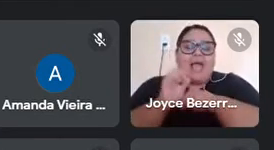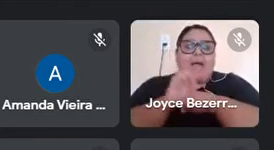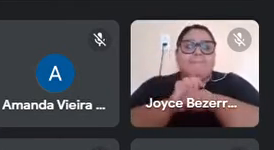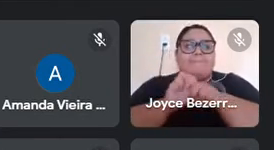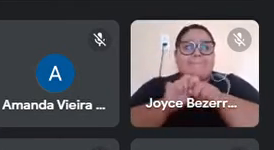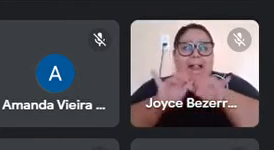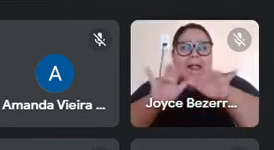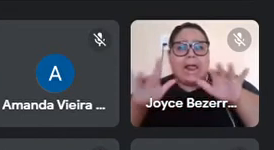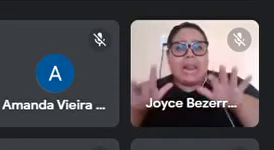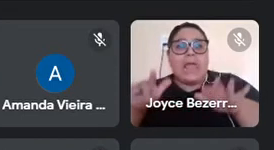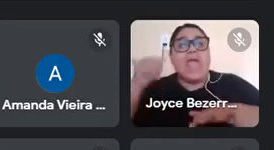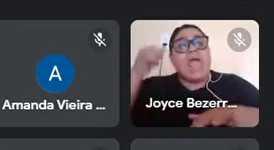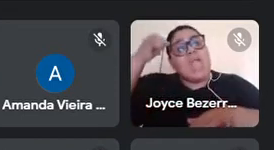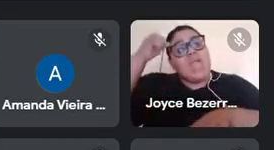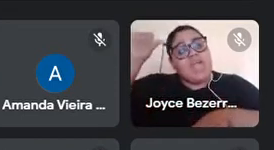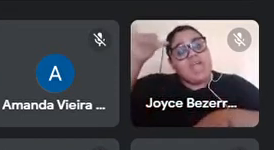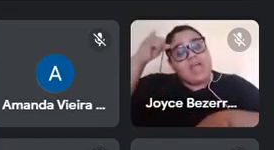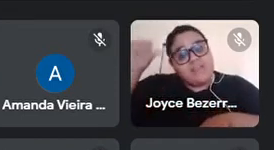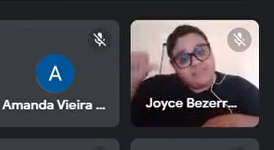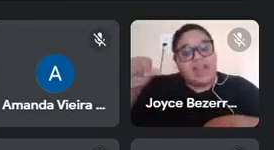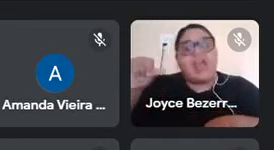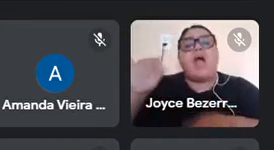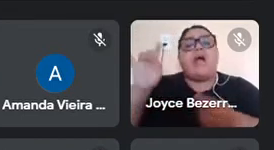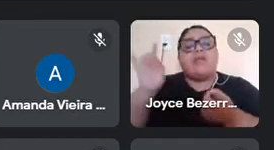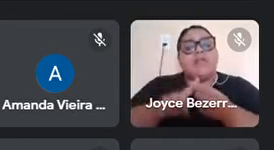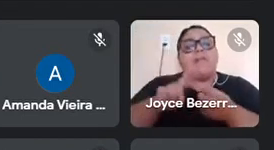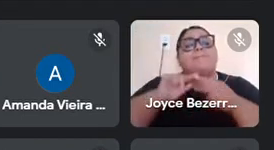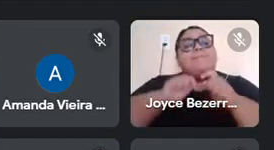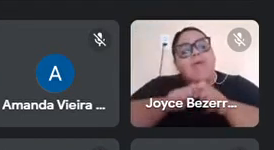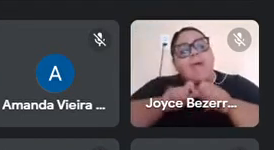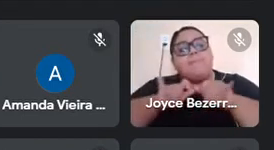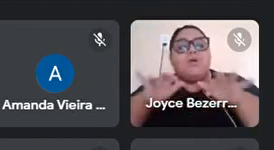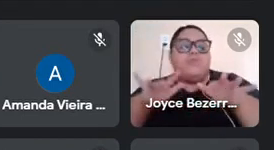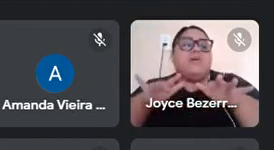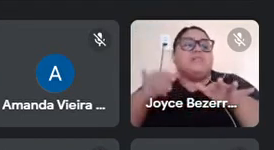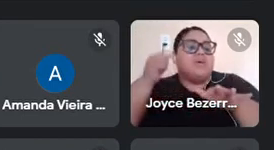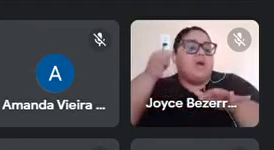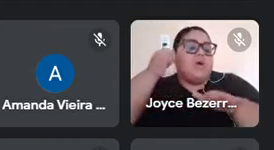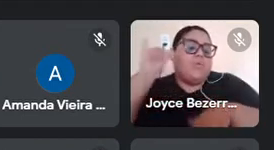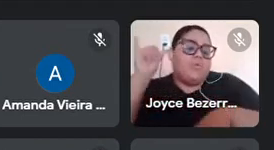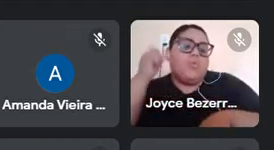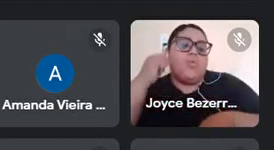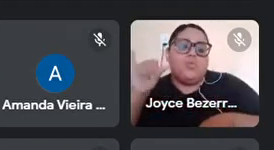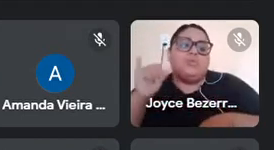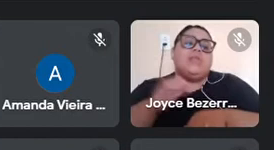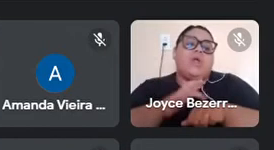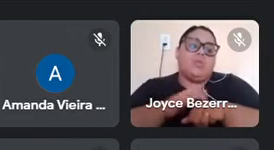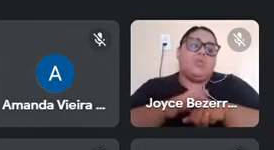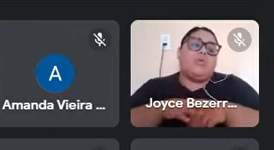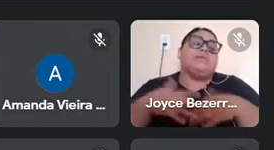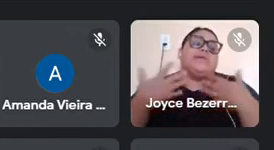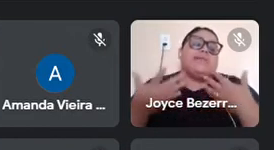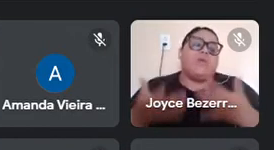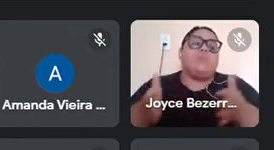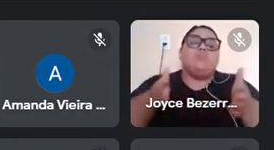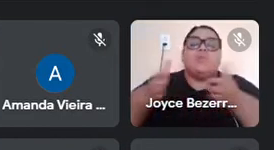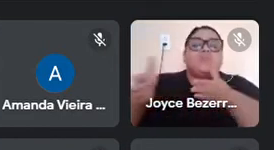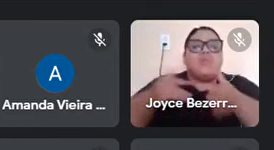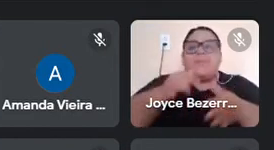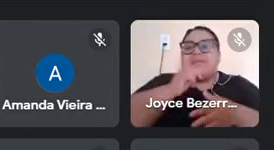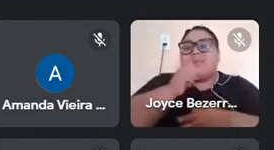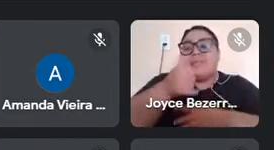casos, tentar frear um pouco a proliferação dessa doença. Então, não teve esse tempo, que é o tempo médio de produção